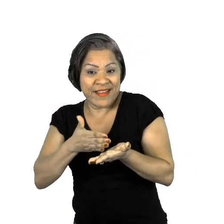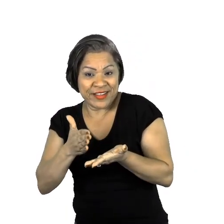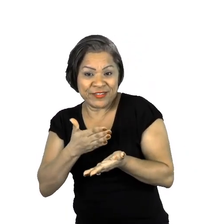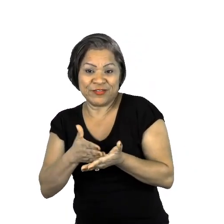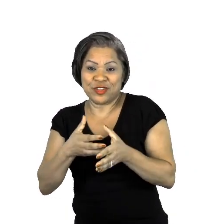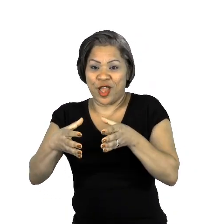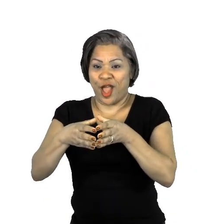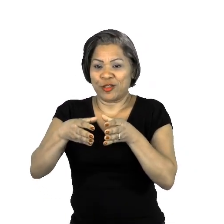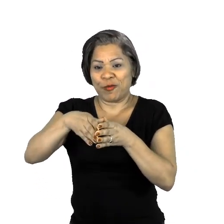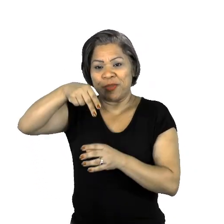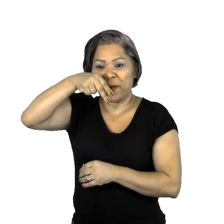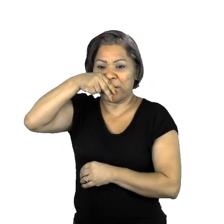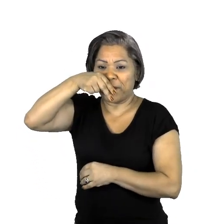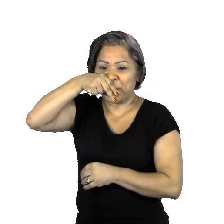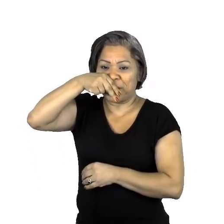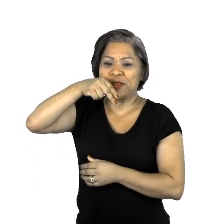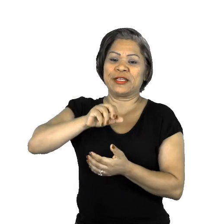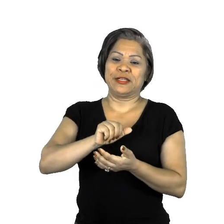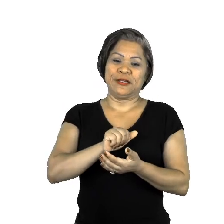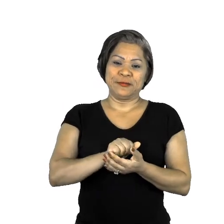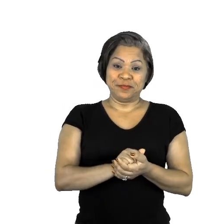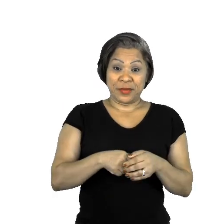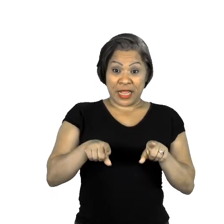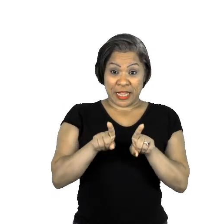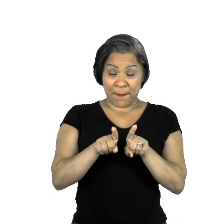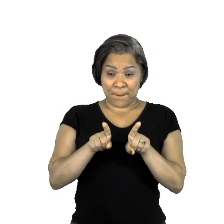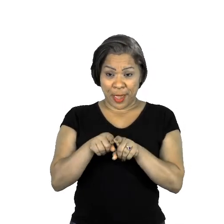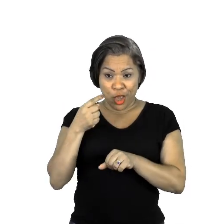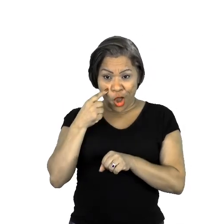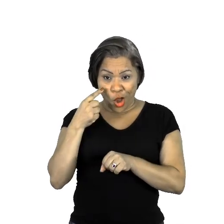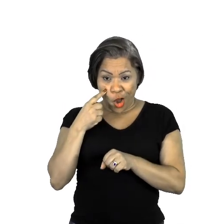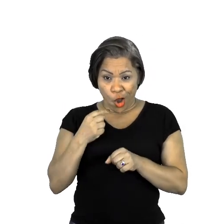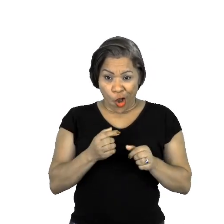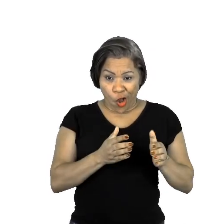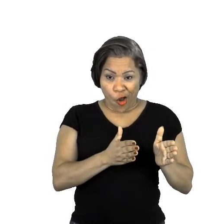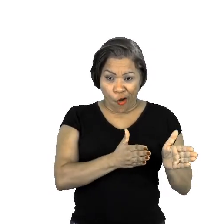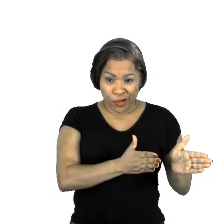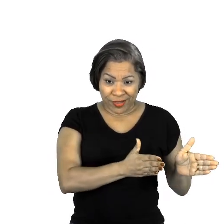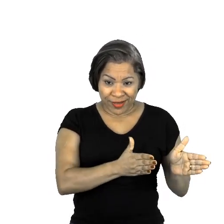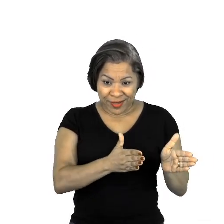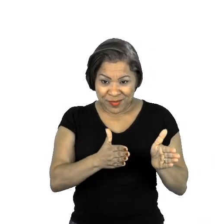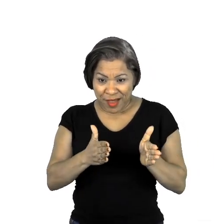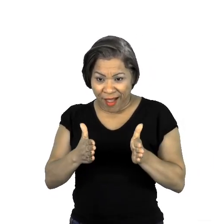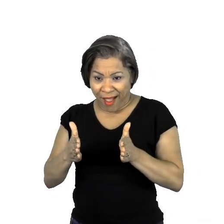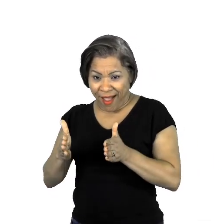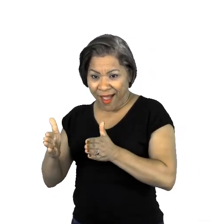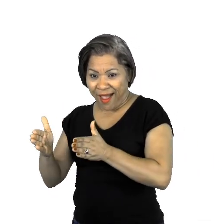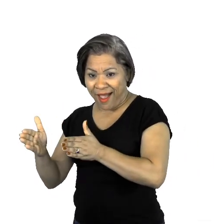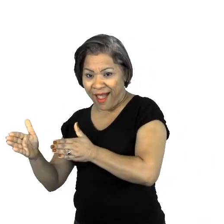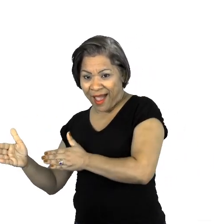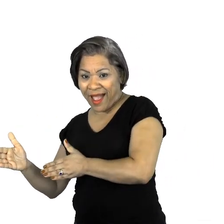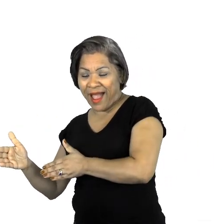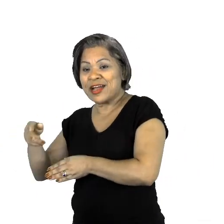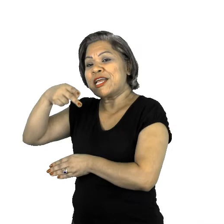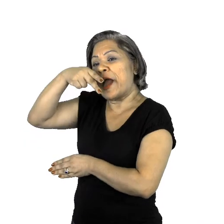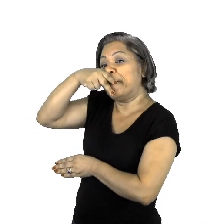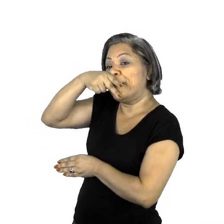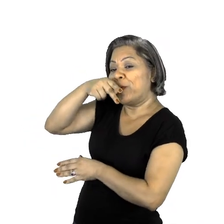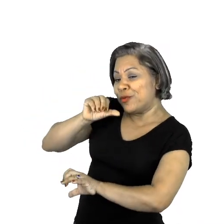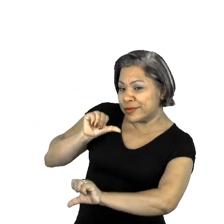embaixo observem a evolução que a personagem Mônica teve durante os anos. Olha